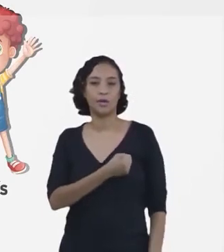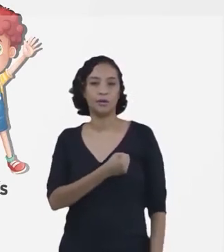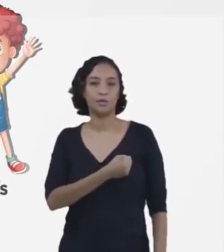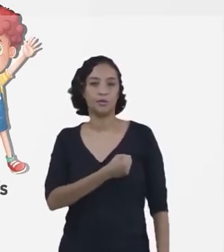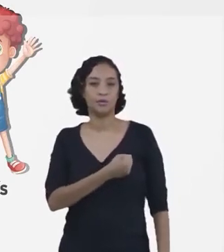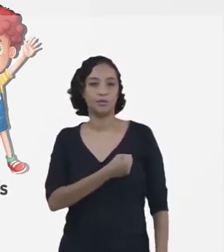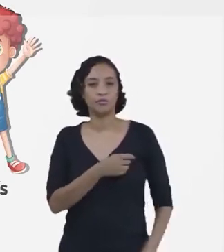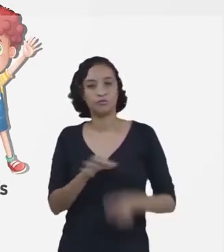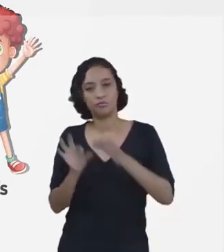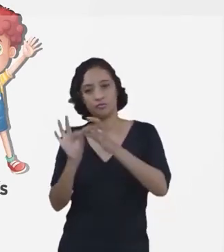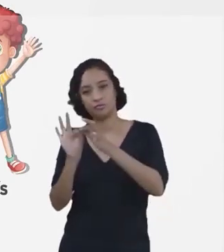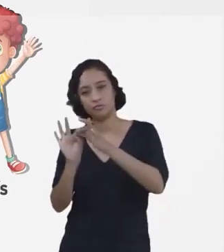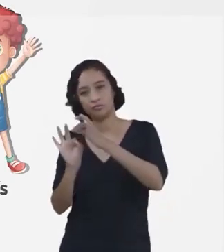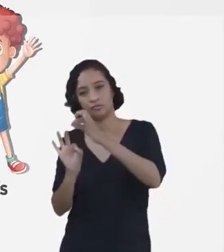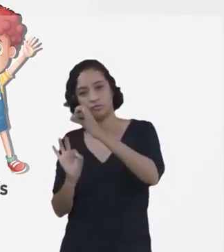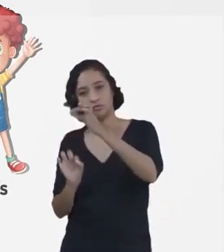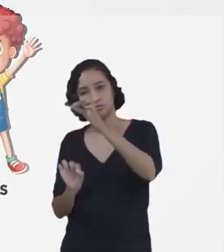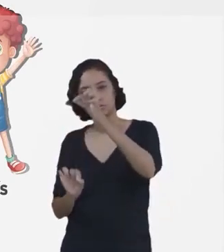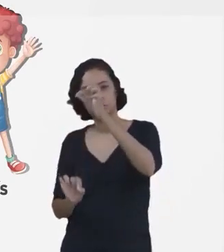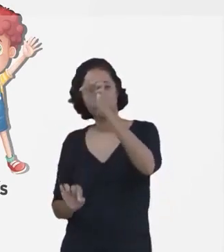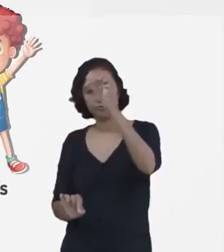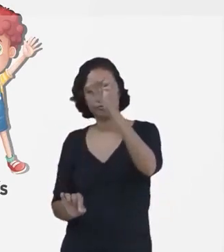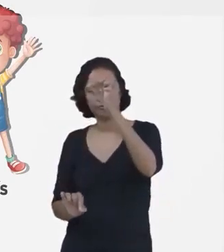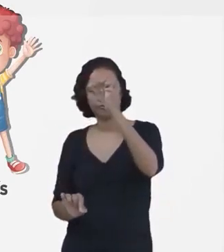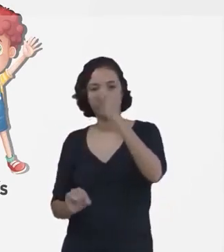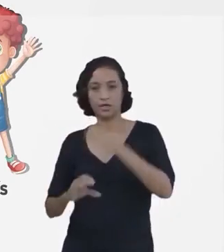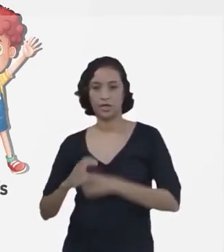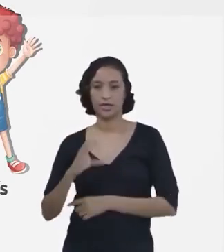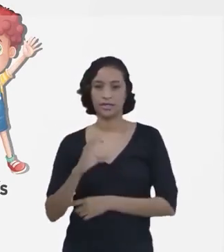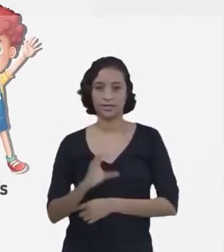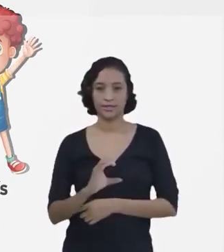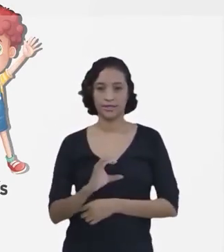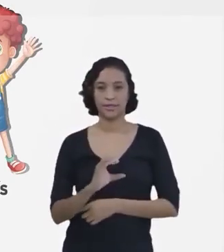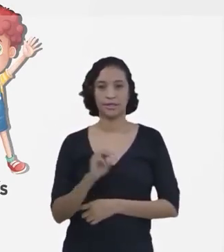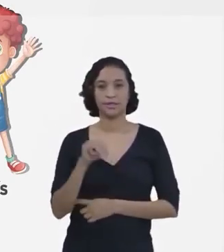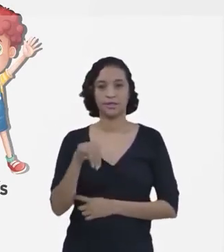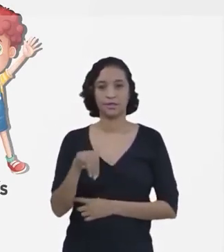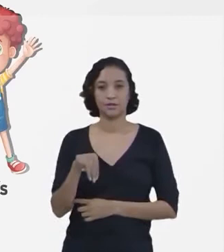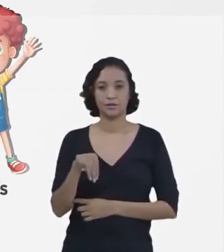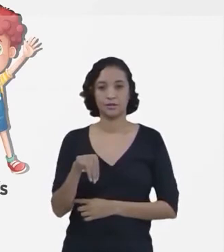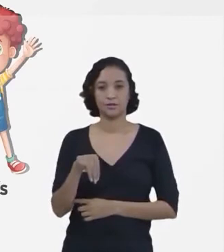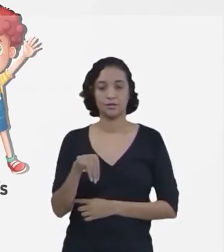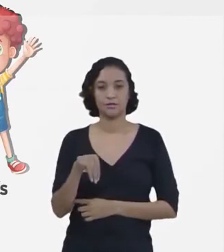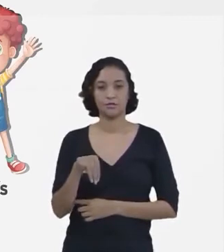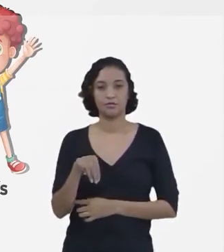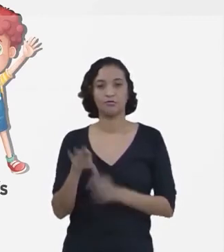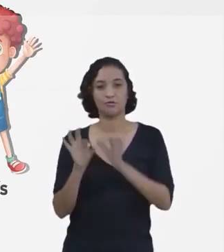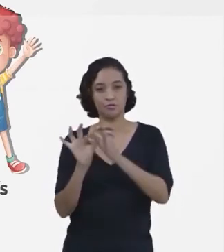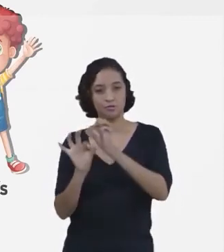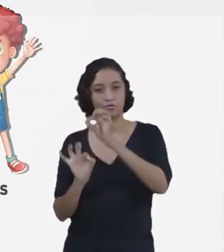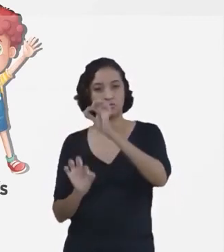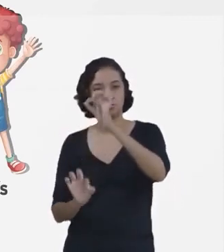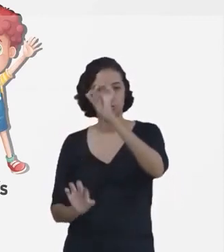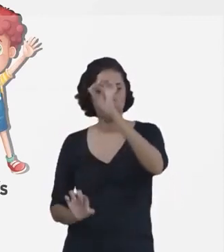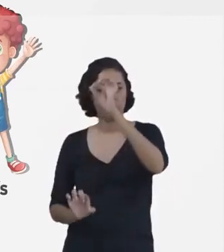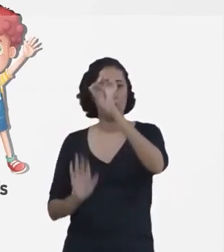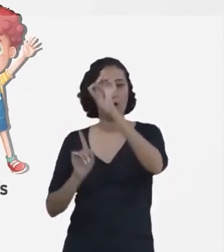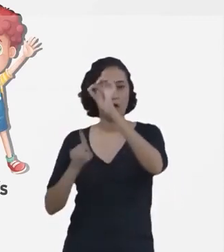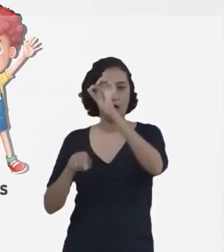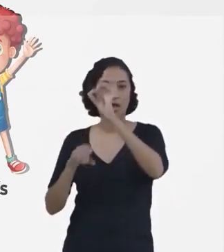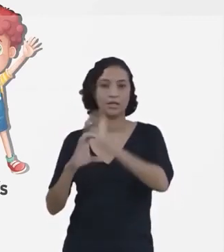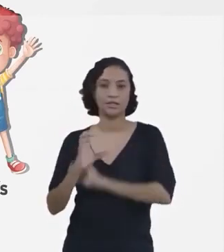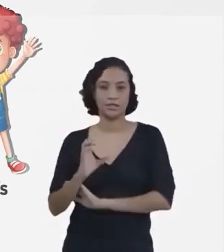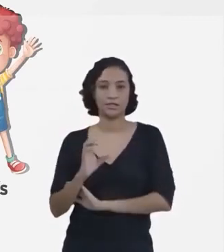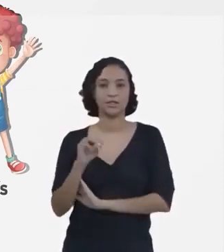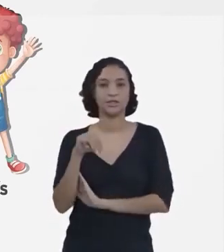Centímetros, né? Se eu fosse numerar, então, essa régua aqui está em centímetros. Pode ser uma